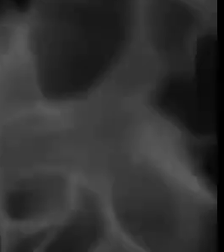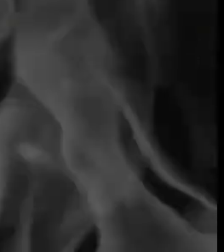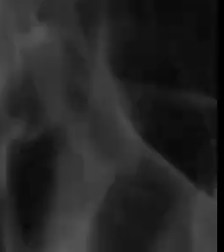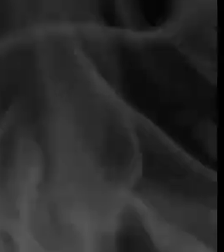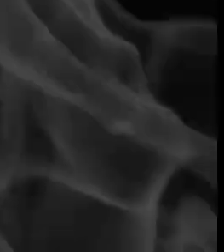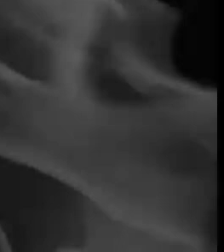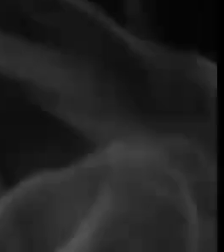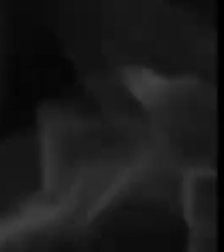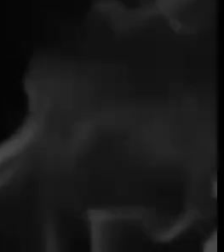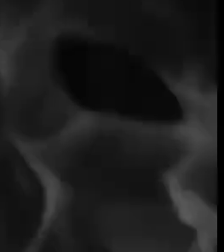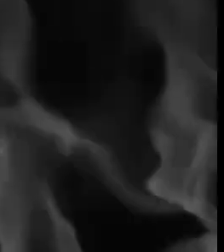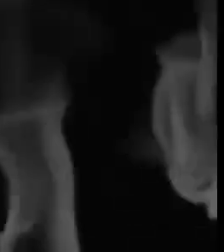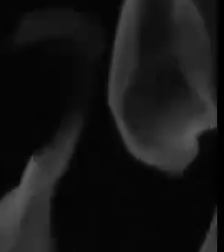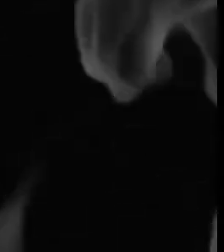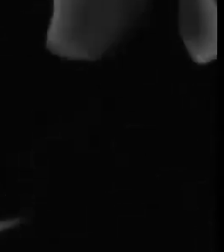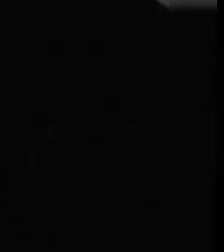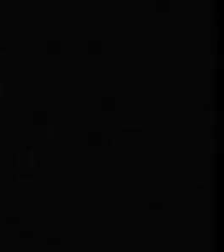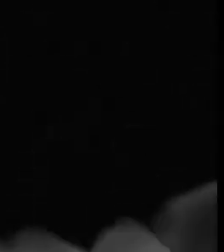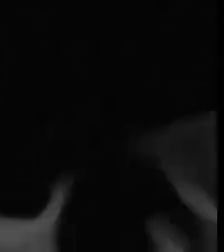Anoitecer.